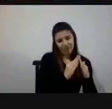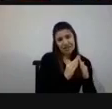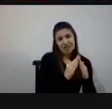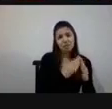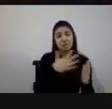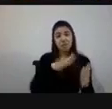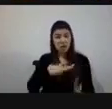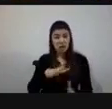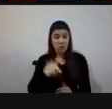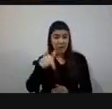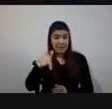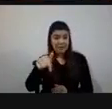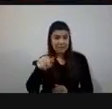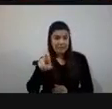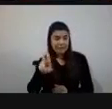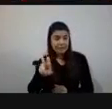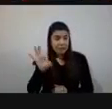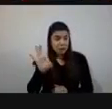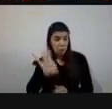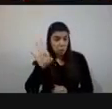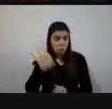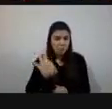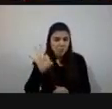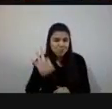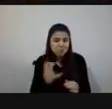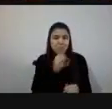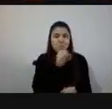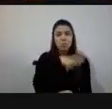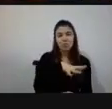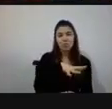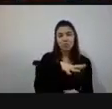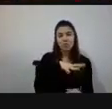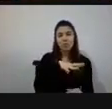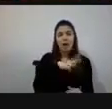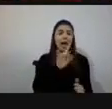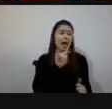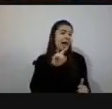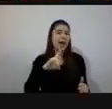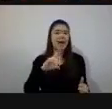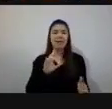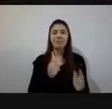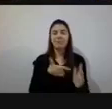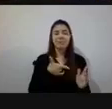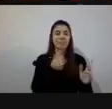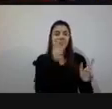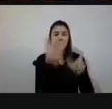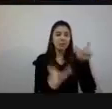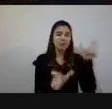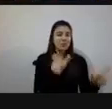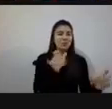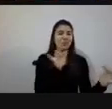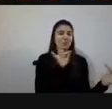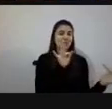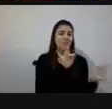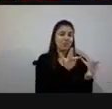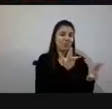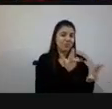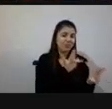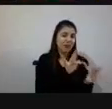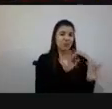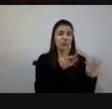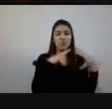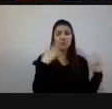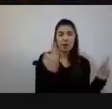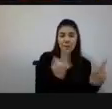próximas, a maior parte delas familiares. Se a gente for seguir uma ordem aí de abusadores, pais e